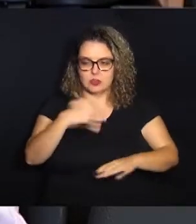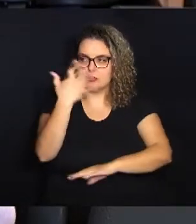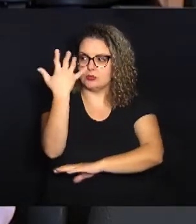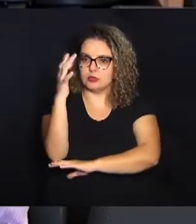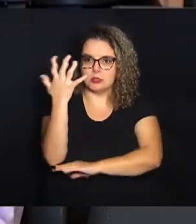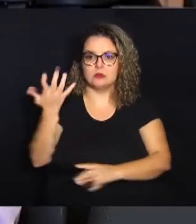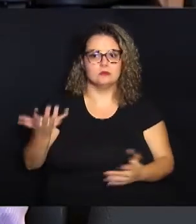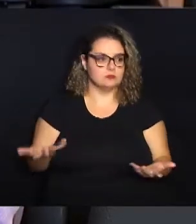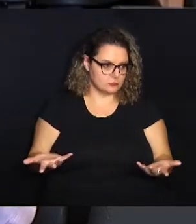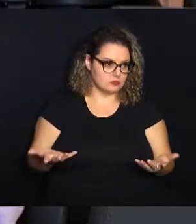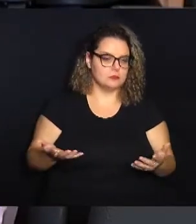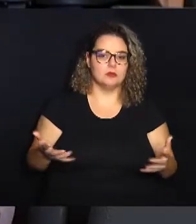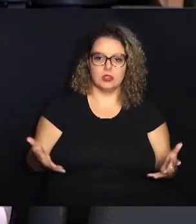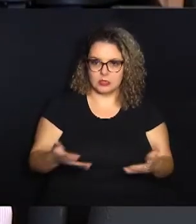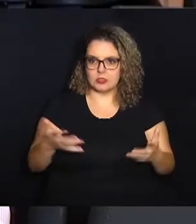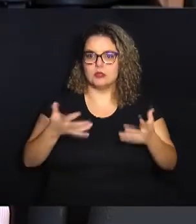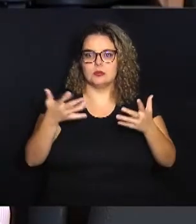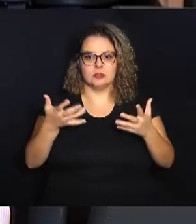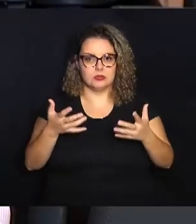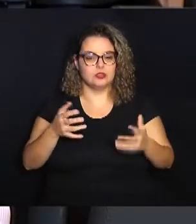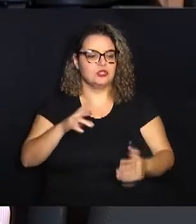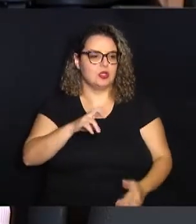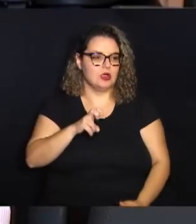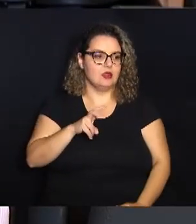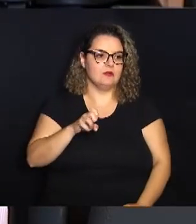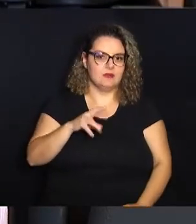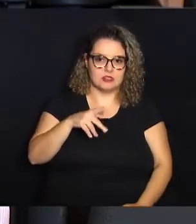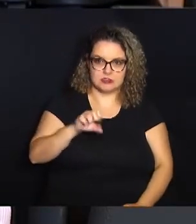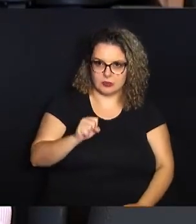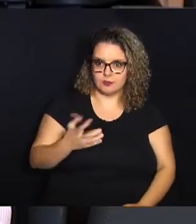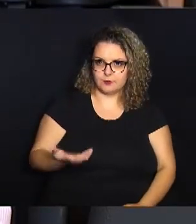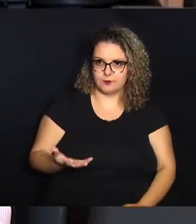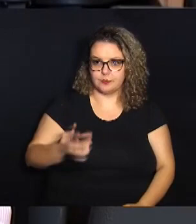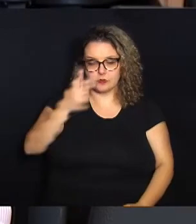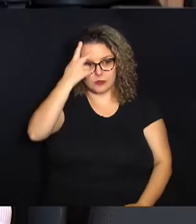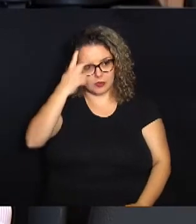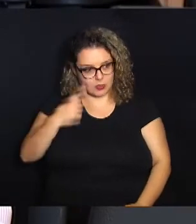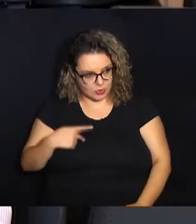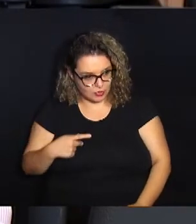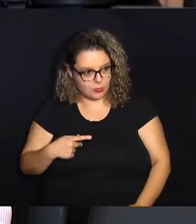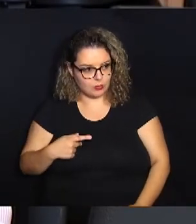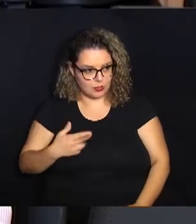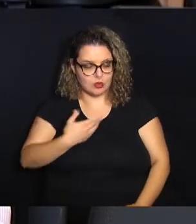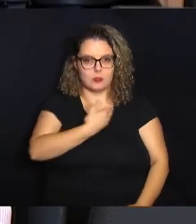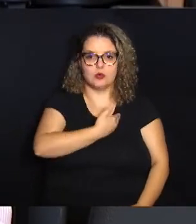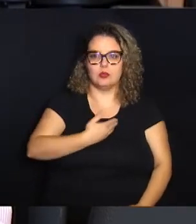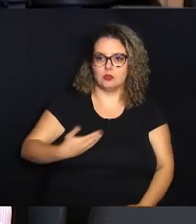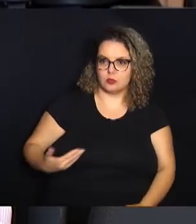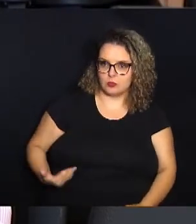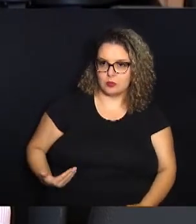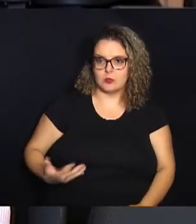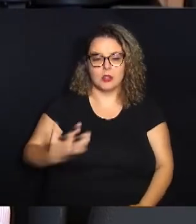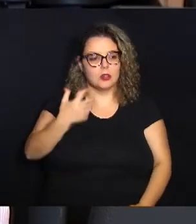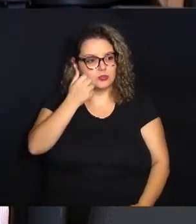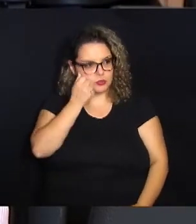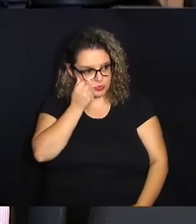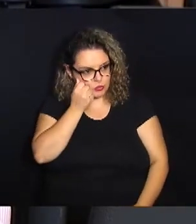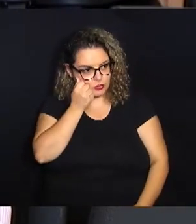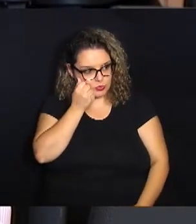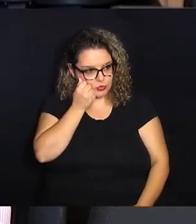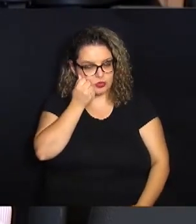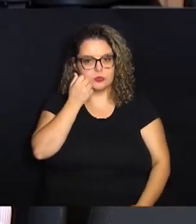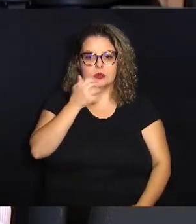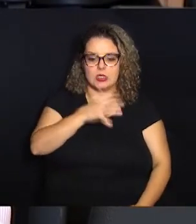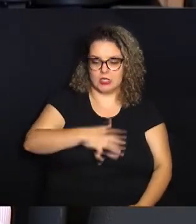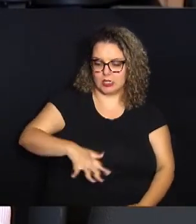árvore, enfim, iniciativas de reversão disso. E o próprio governo adotar em